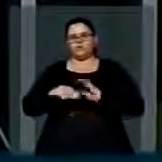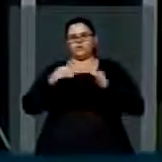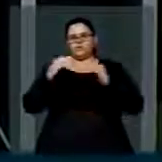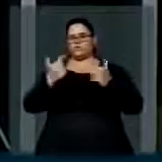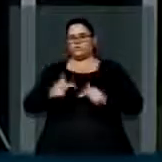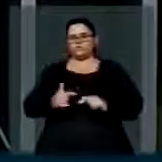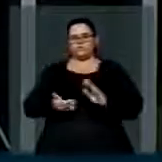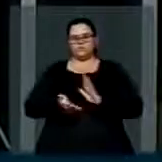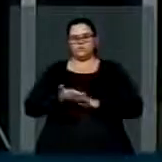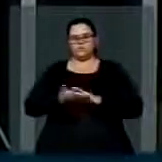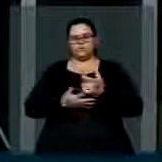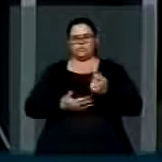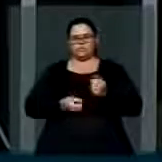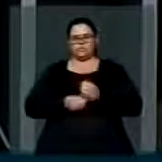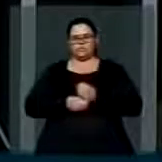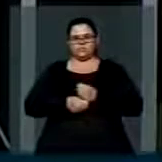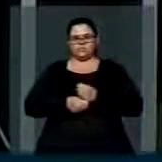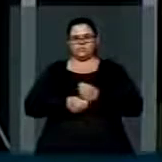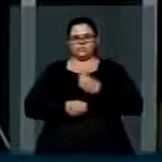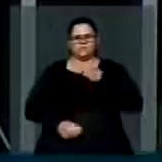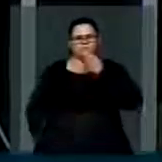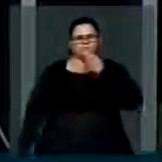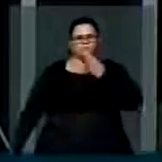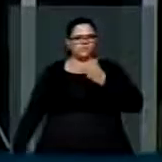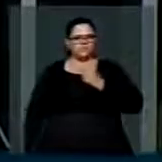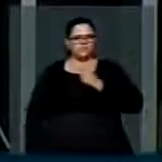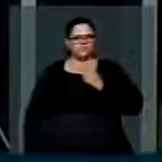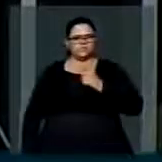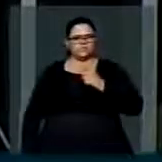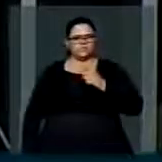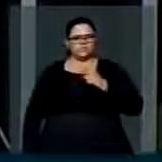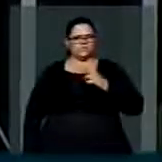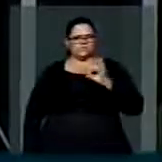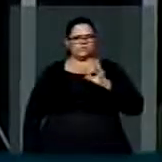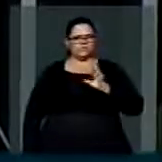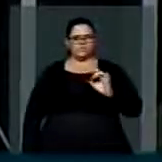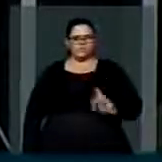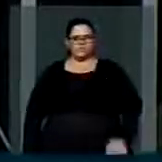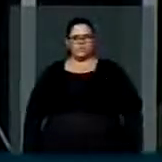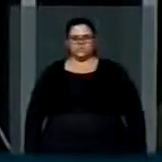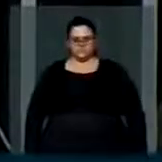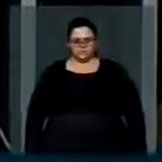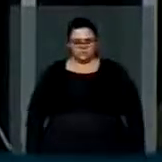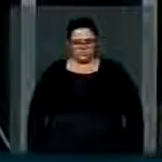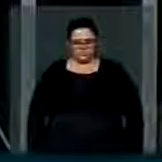anos. Deveremos ter um crescimento médio em torno de 2%. Era isso, senhor presidente. Muito obrigado.